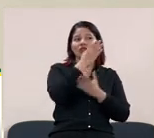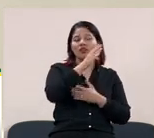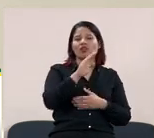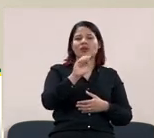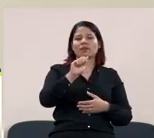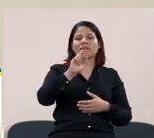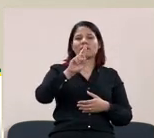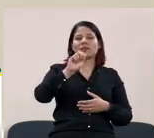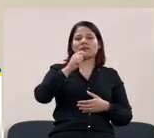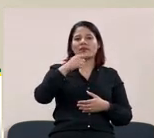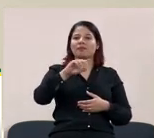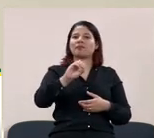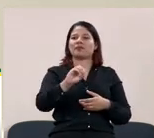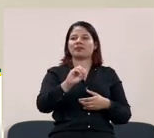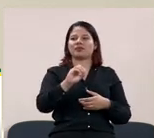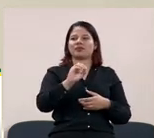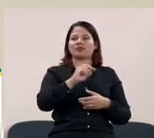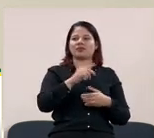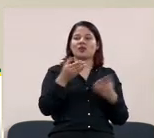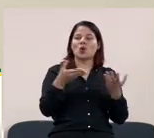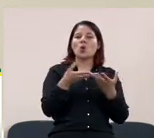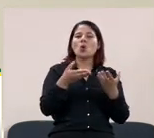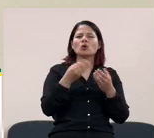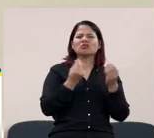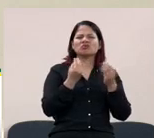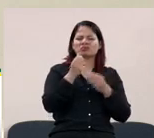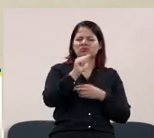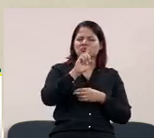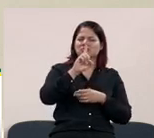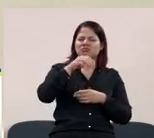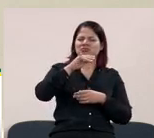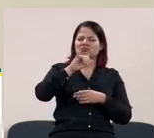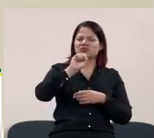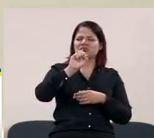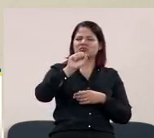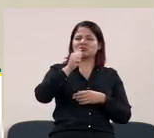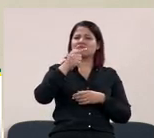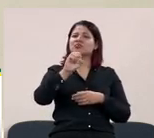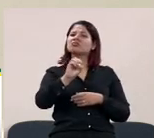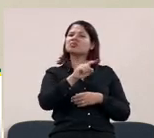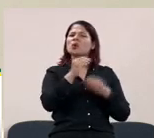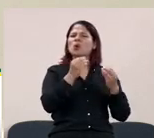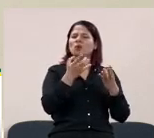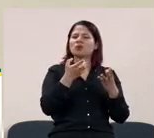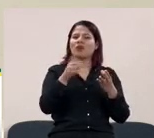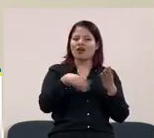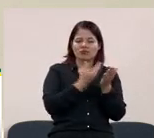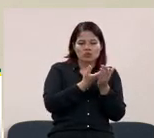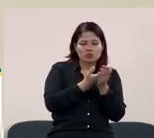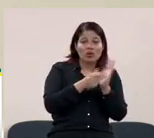fazia admissão, como faz hoje os cursinhos que tem para fazer vestibular,